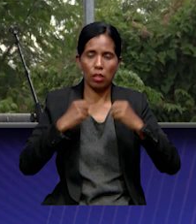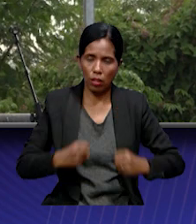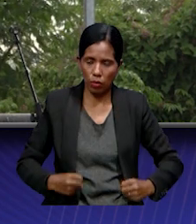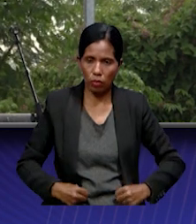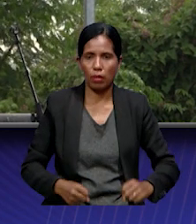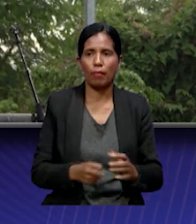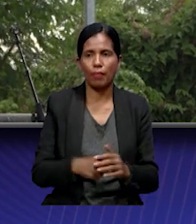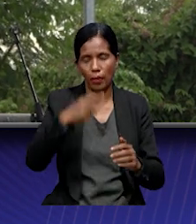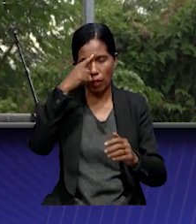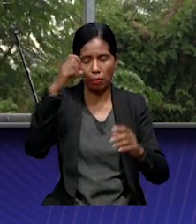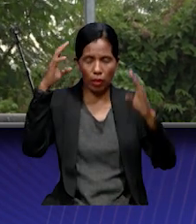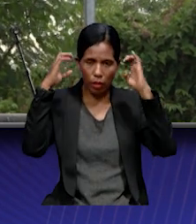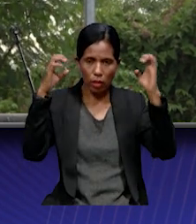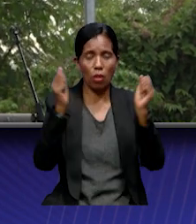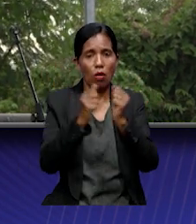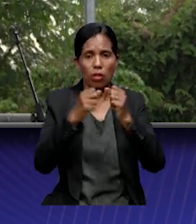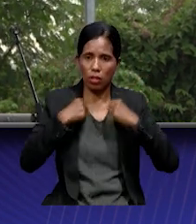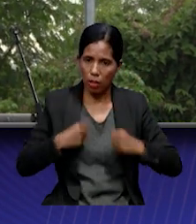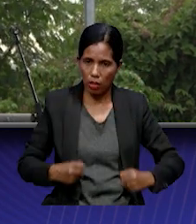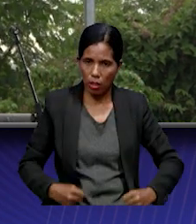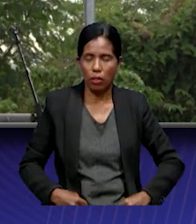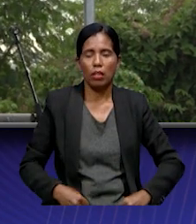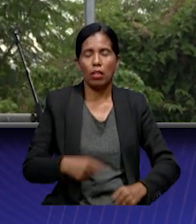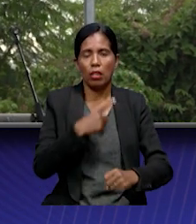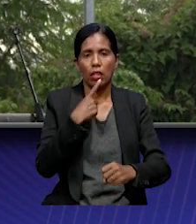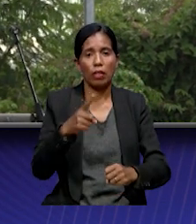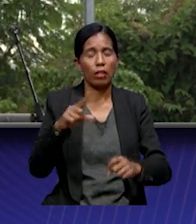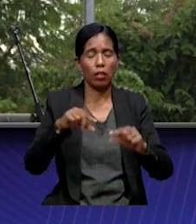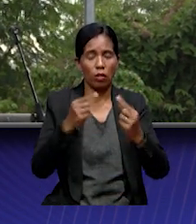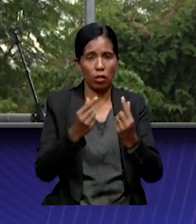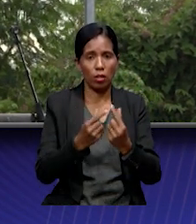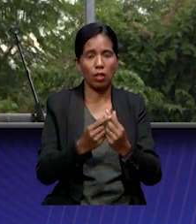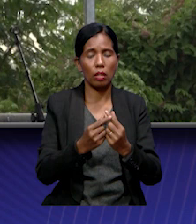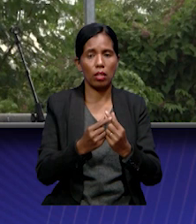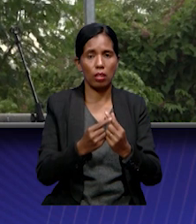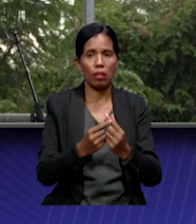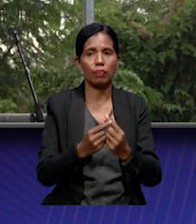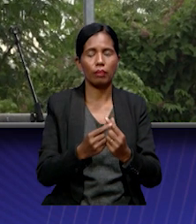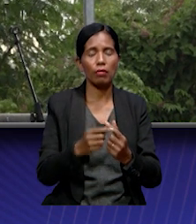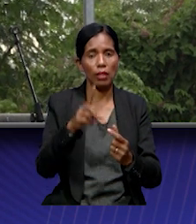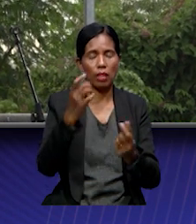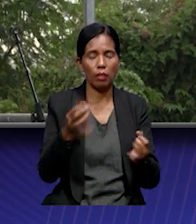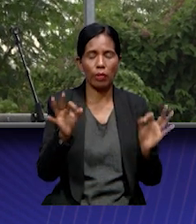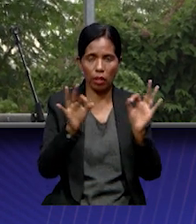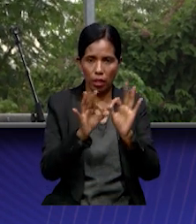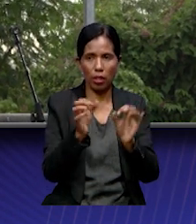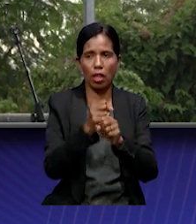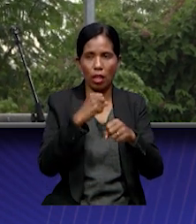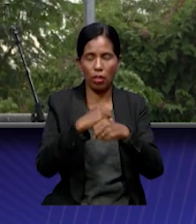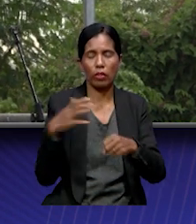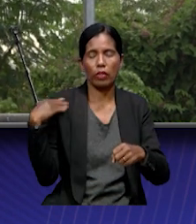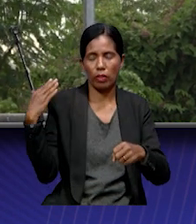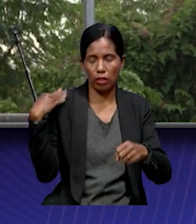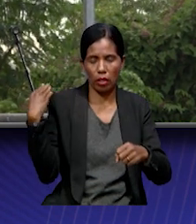Tamba educação ou saúde, elemento rua nebe que importante, tamba ida halo ne vida jovem sira ne